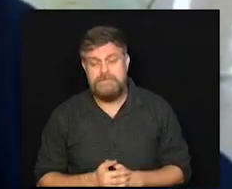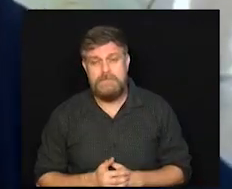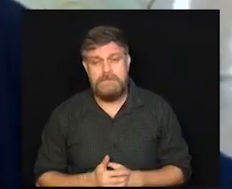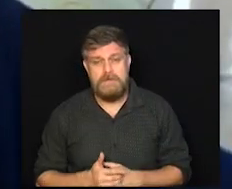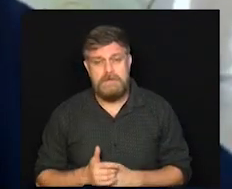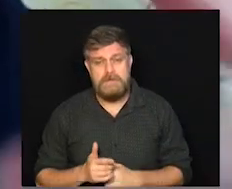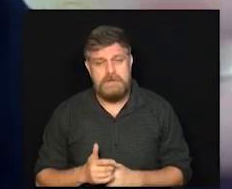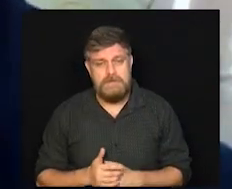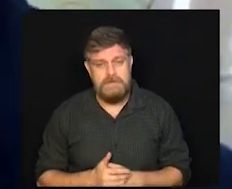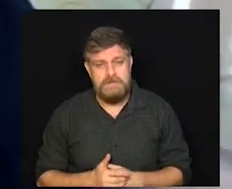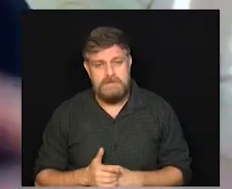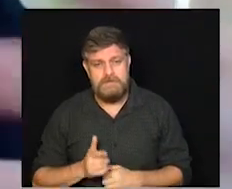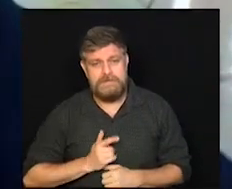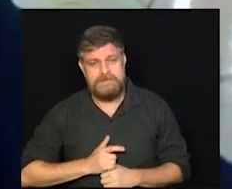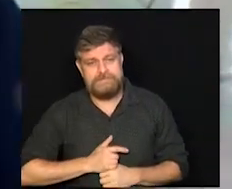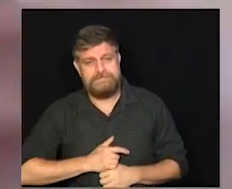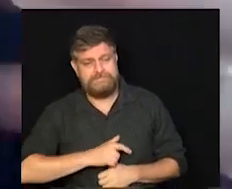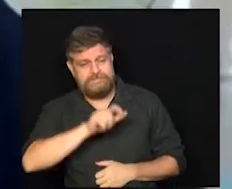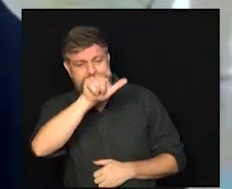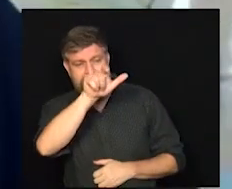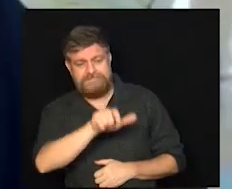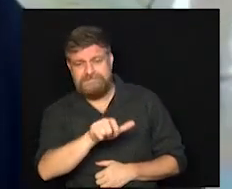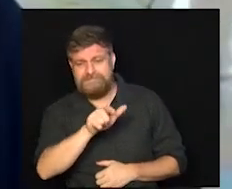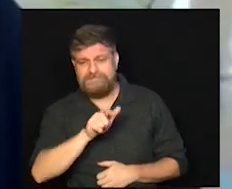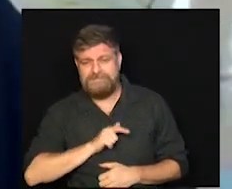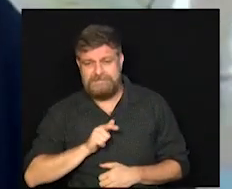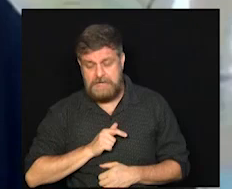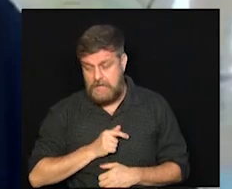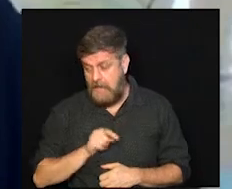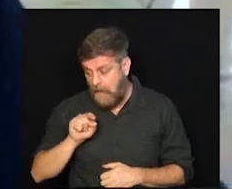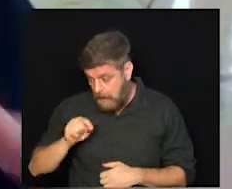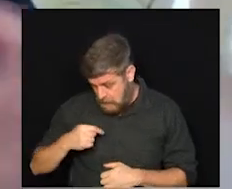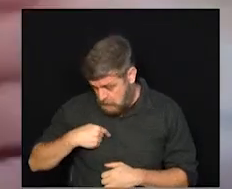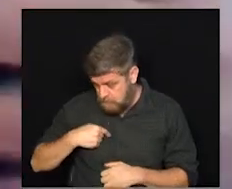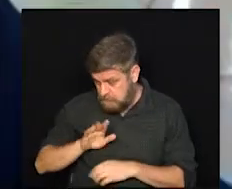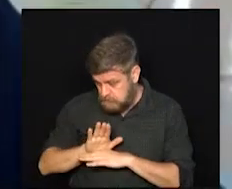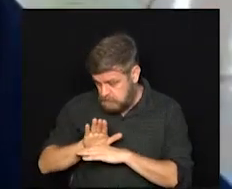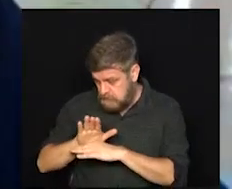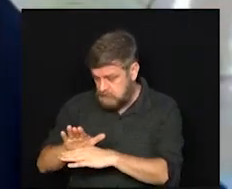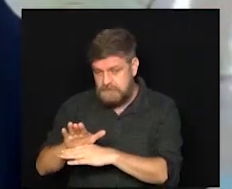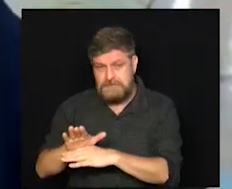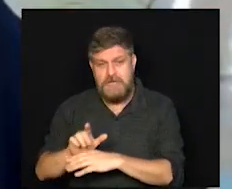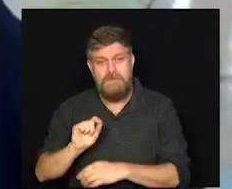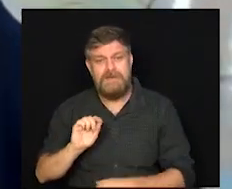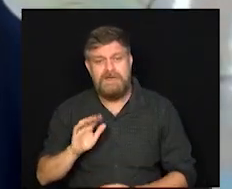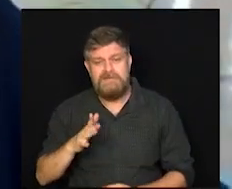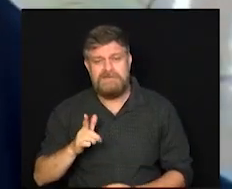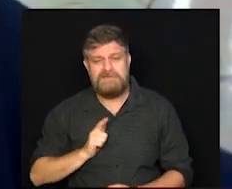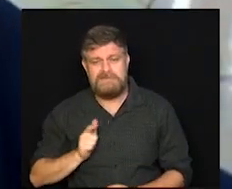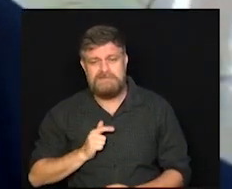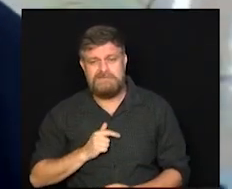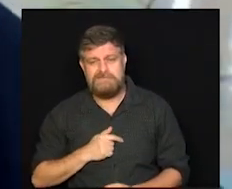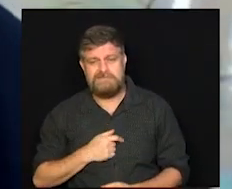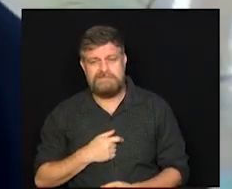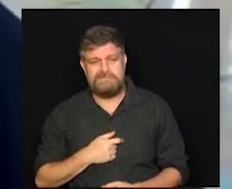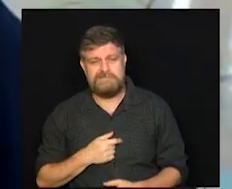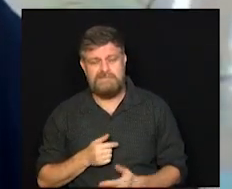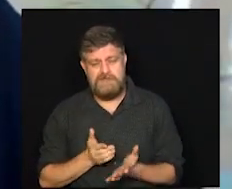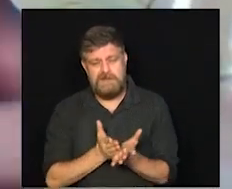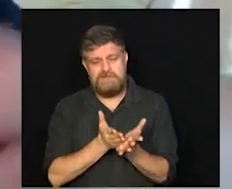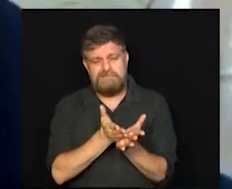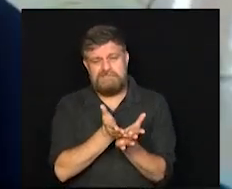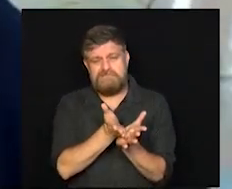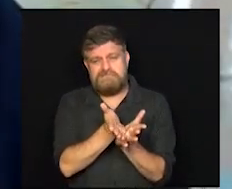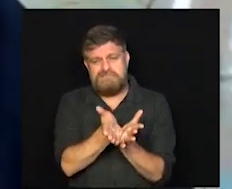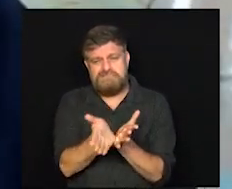figuras que acabam se dispondo a intermediar, até desviando o foco daquilo que é o seu papel.